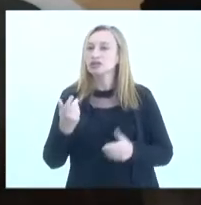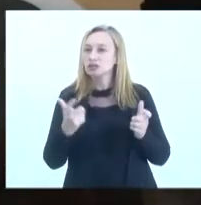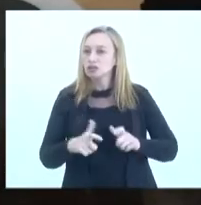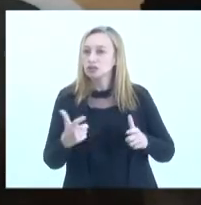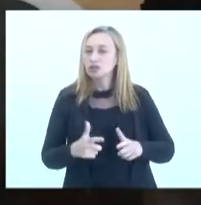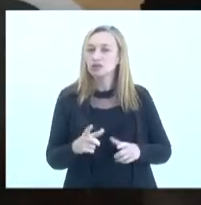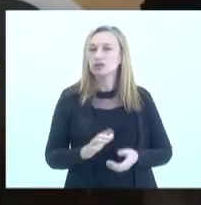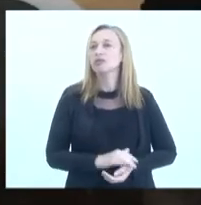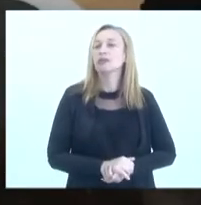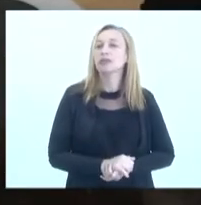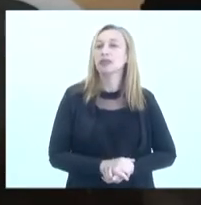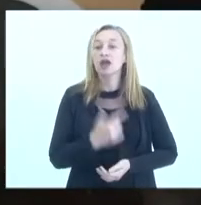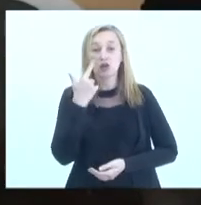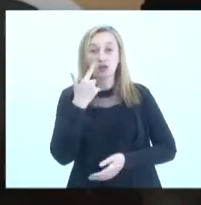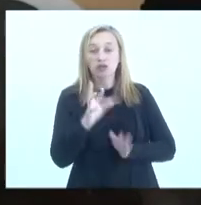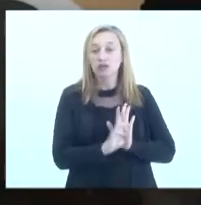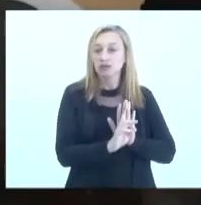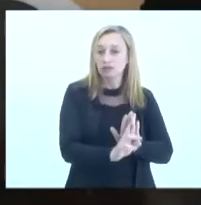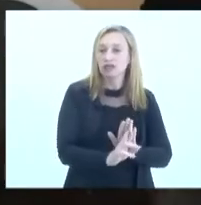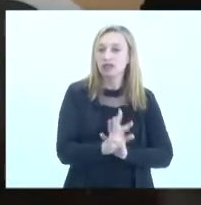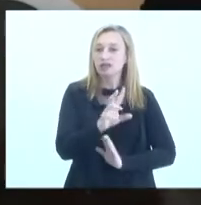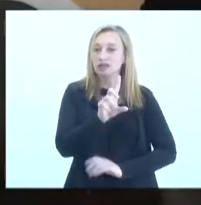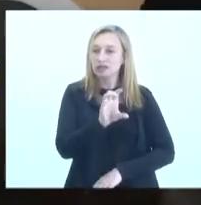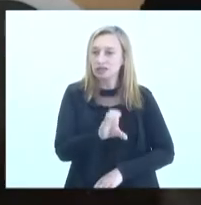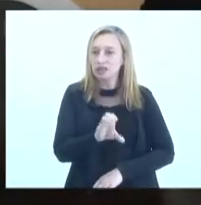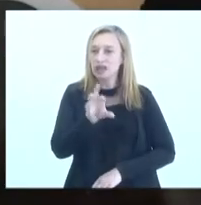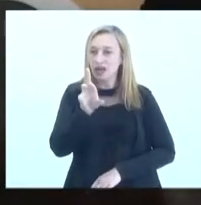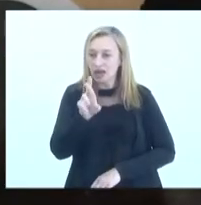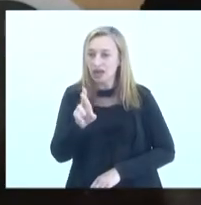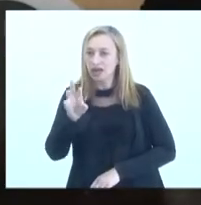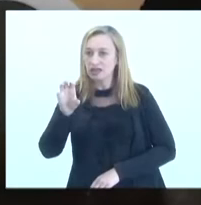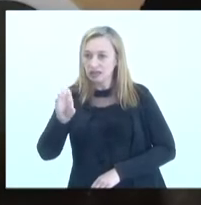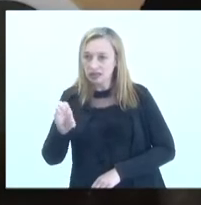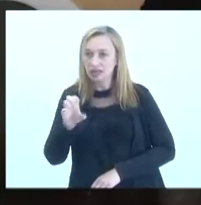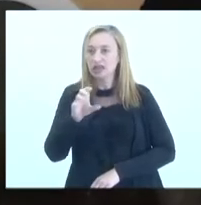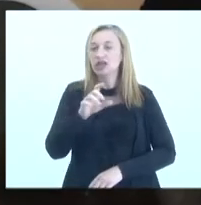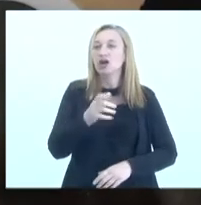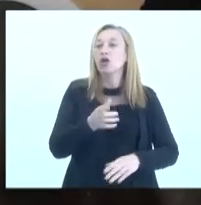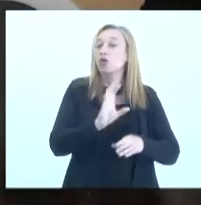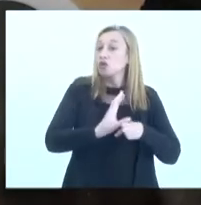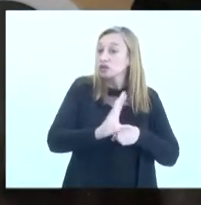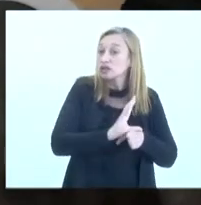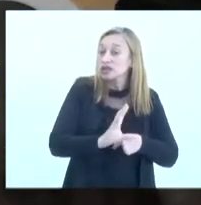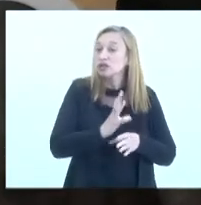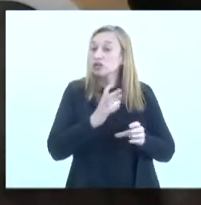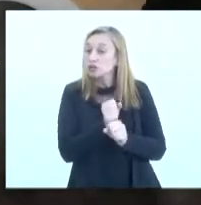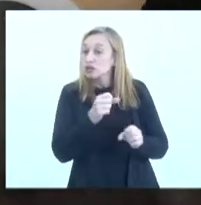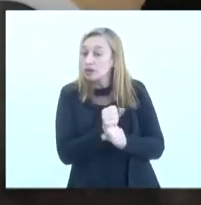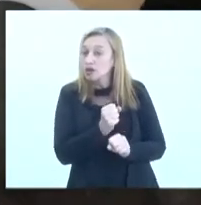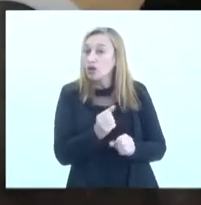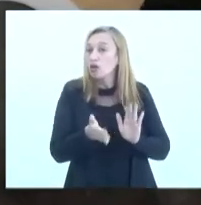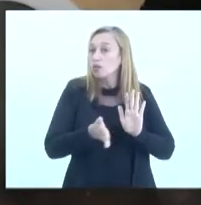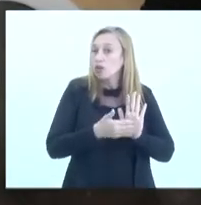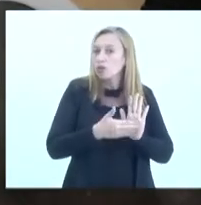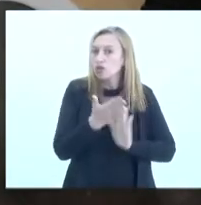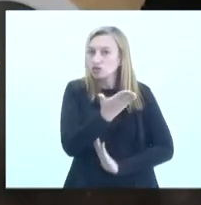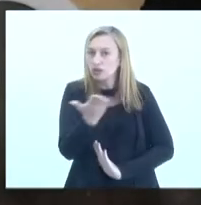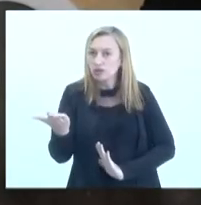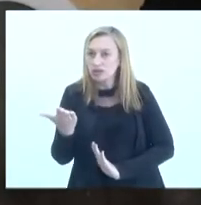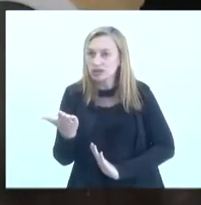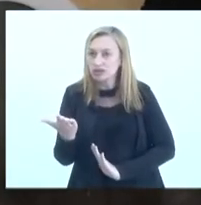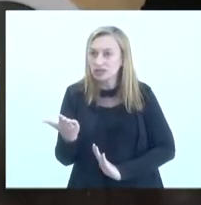Eu, enquanto representante do CRCRJ, que é o Conselho Regional de Contabilidade, eu gostaria de propor a vocês,